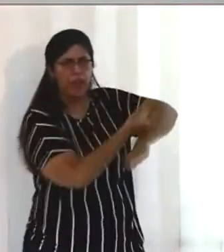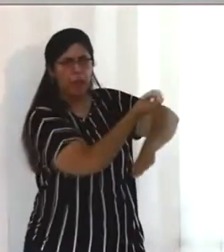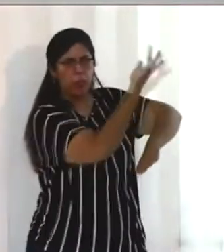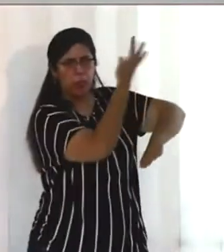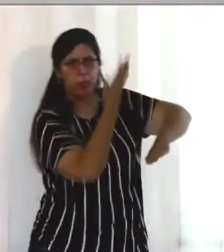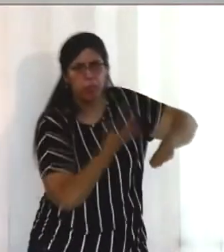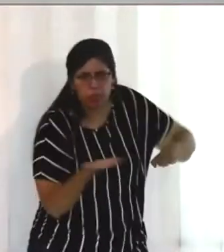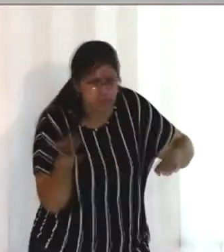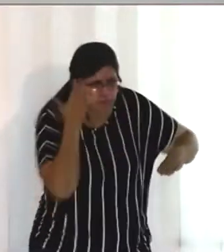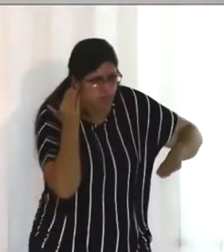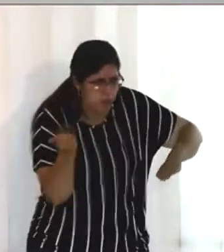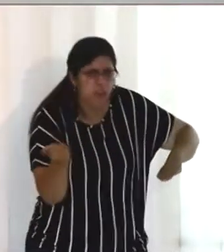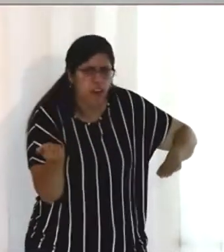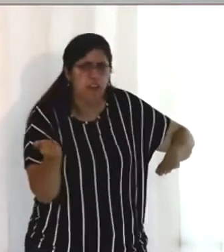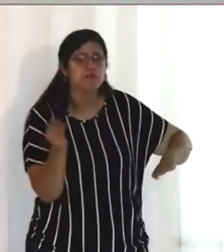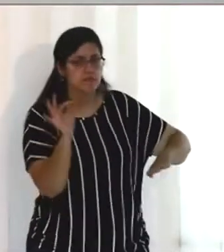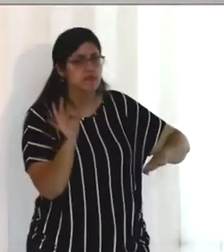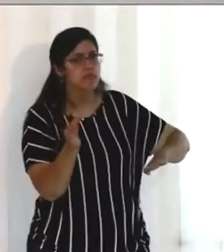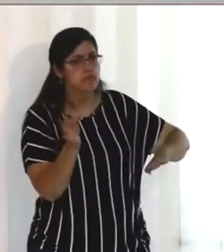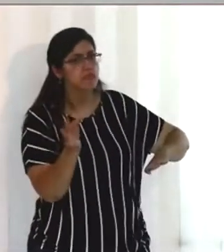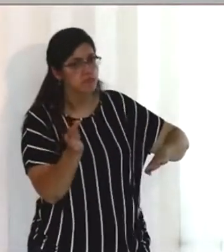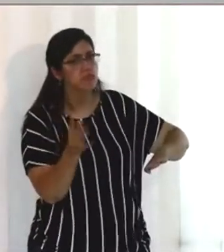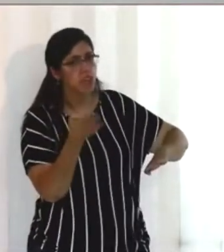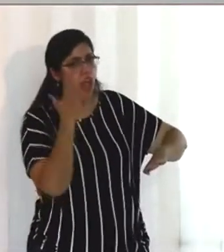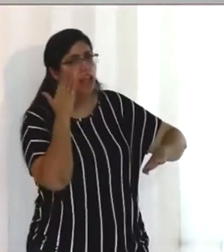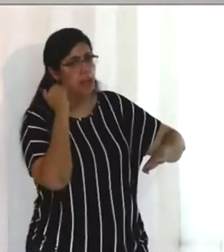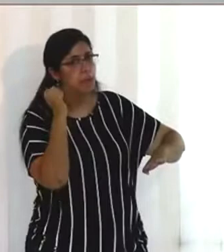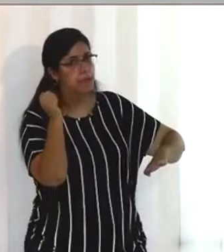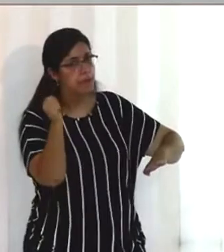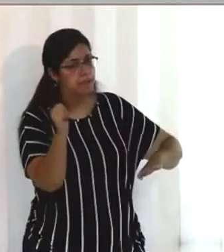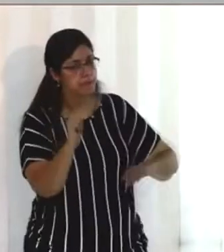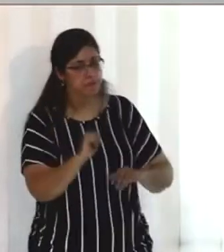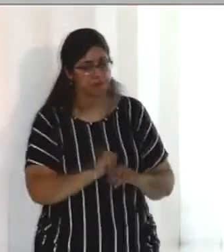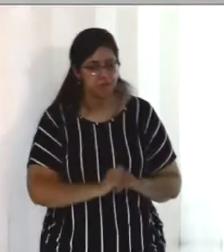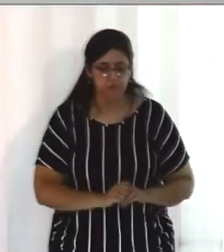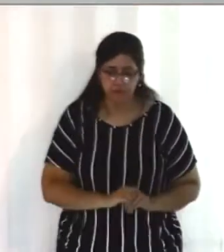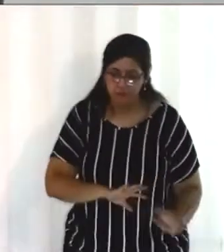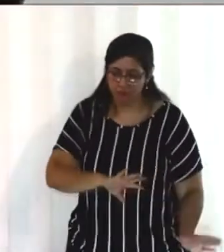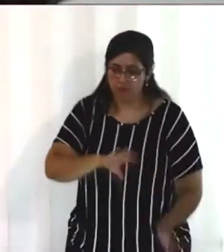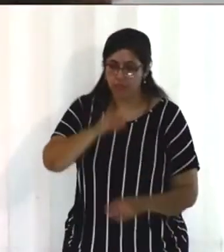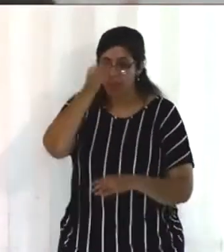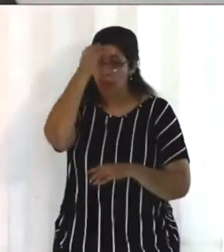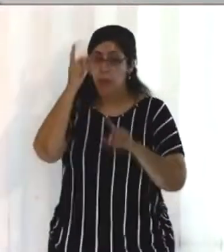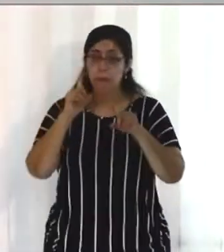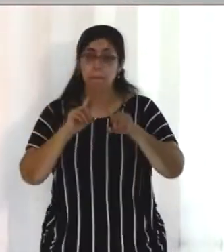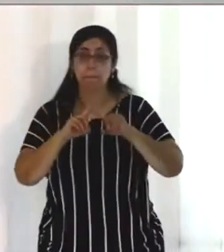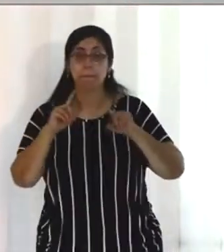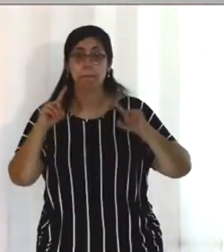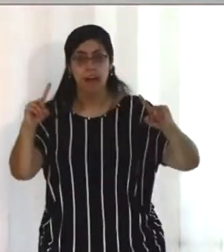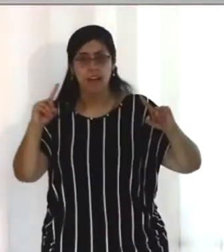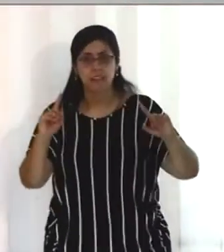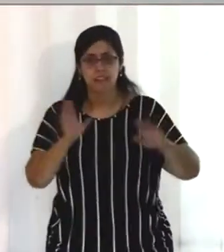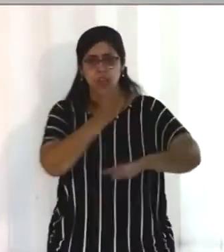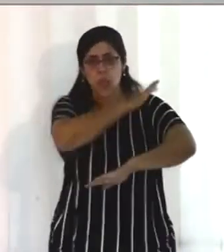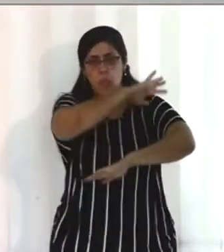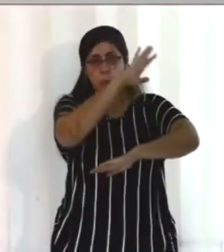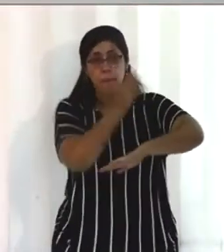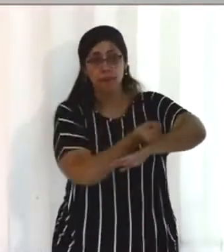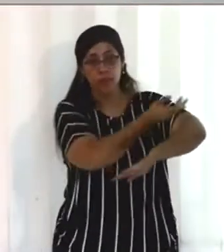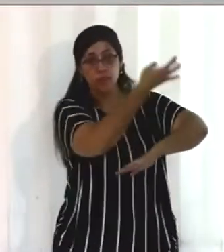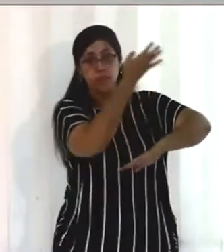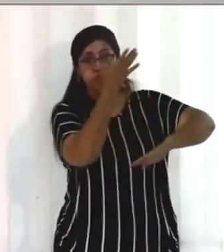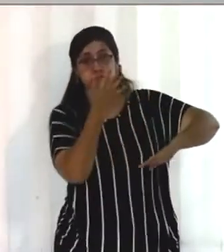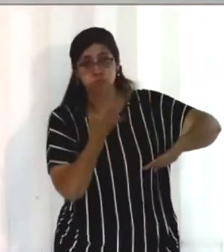anos antes de Cristo, o Vesúvio já havia destruído muitas coisas ao seu